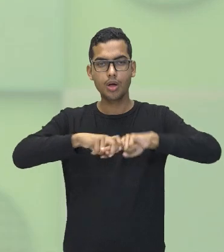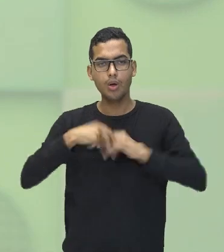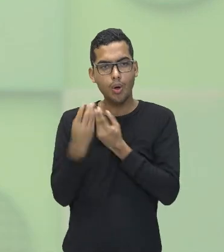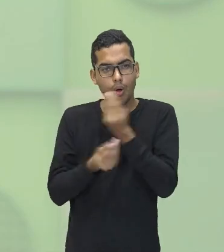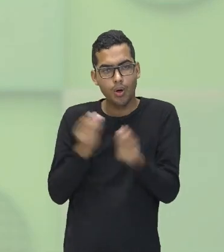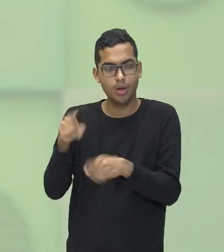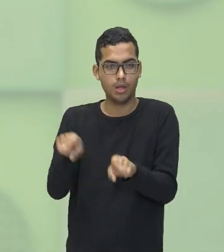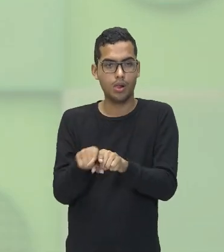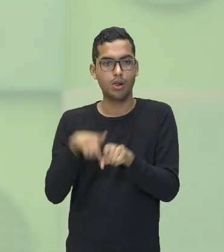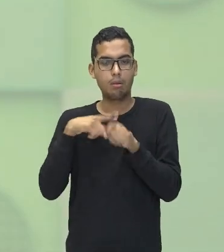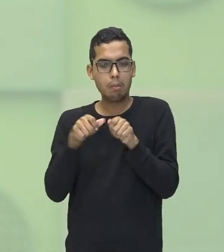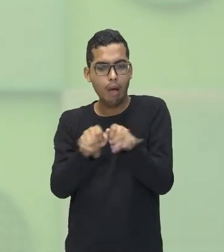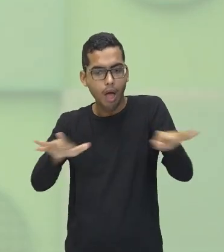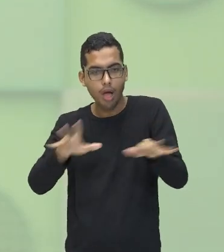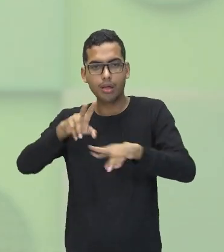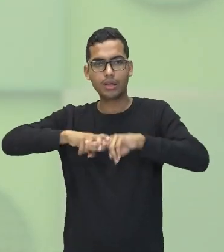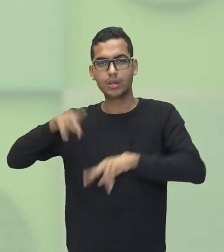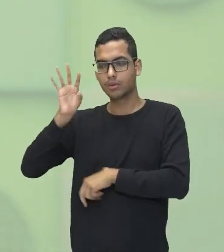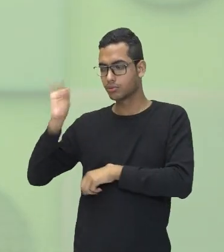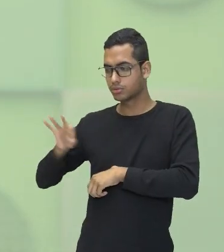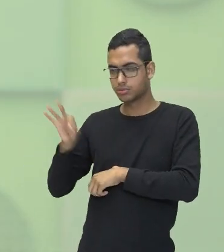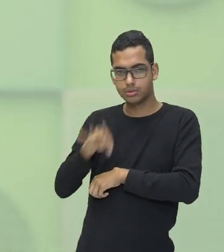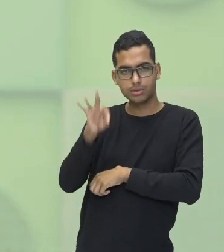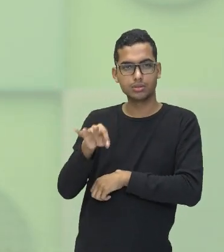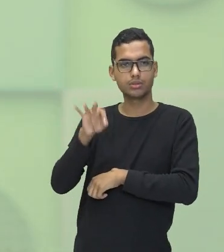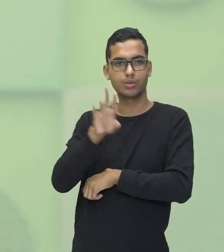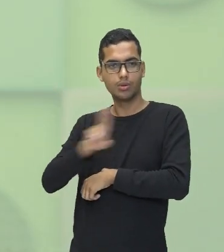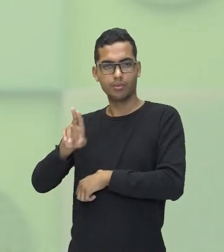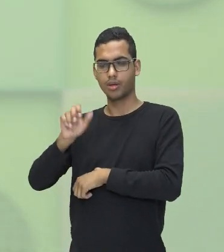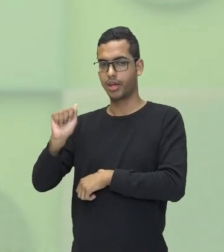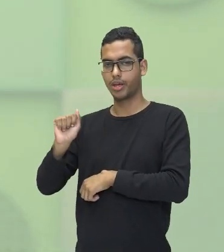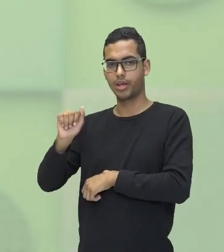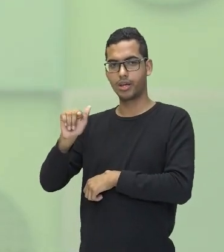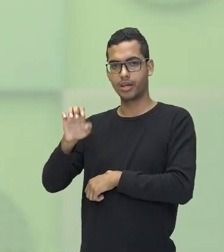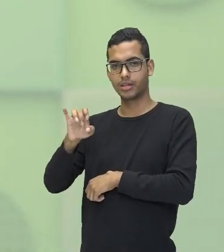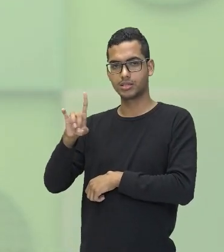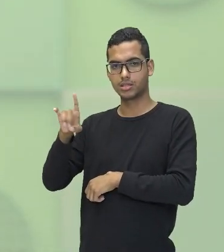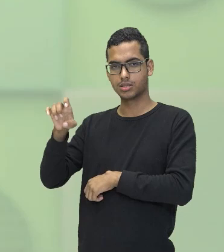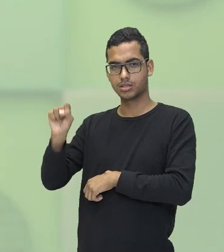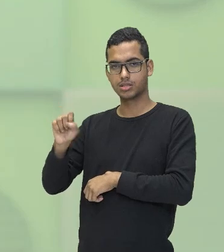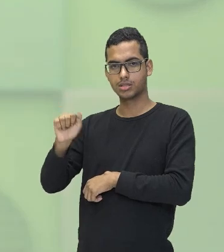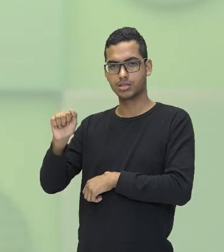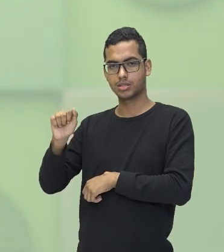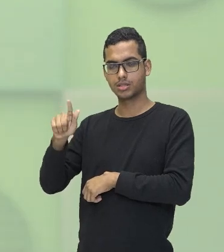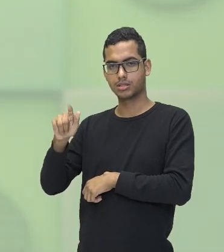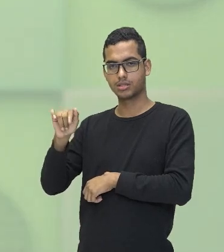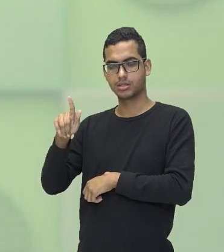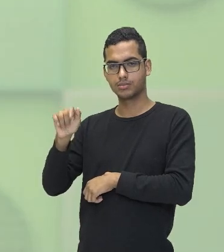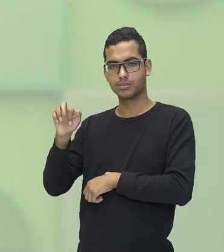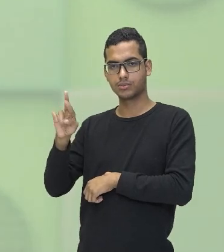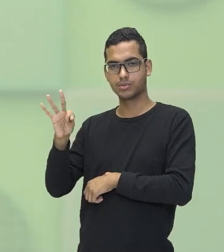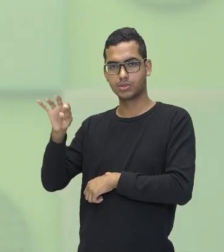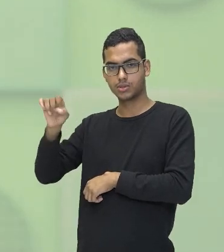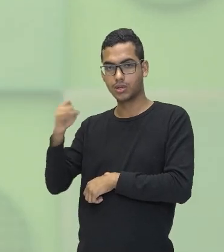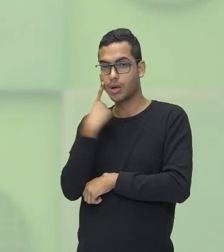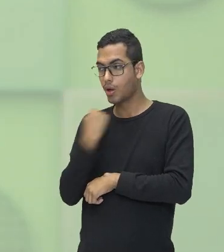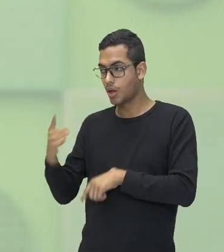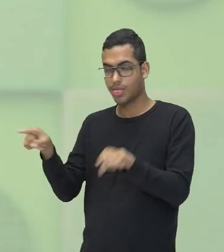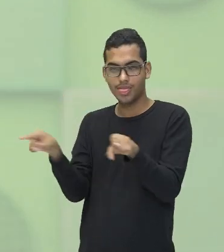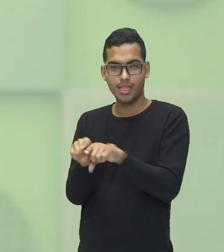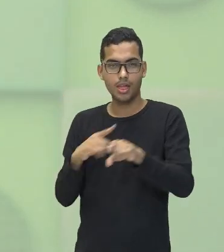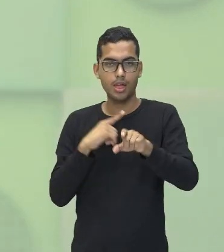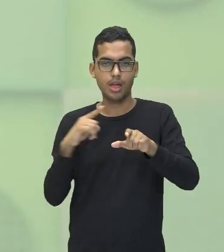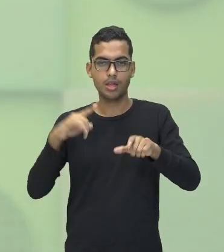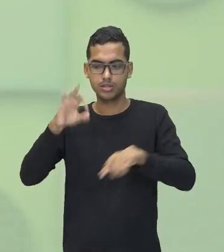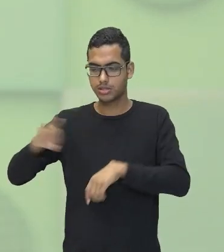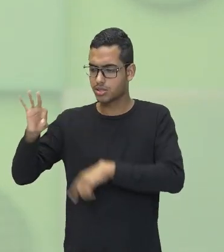de um mosquito chamado Aedes aegypti. Como vocês podem observar, ele apresenta listras brancas,